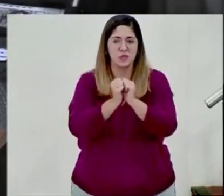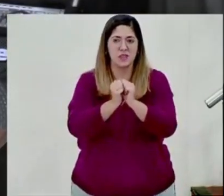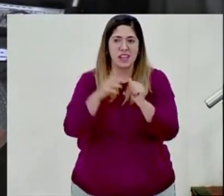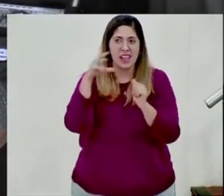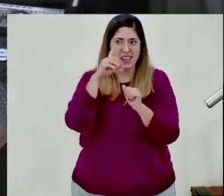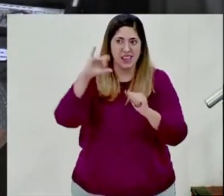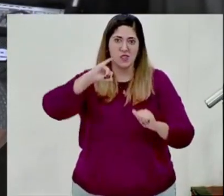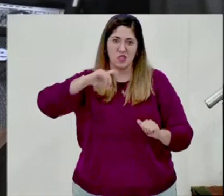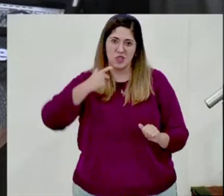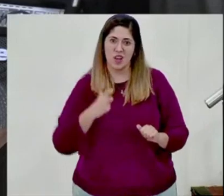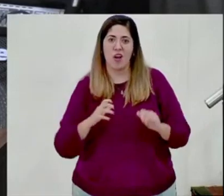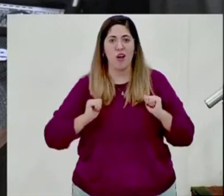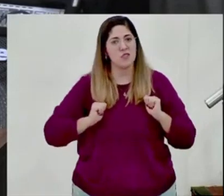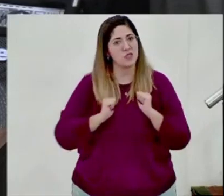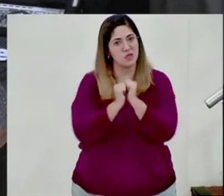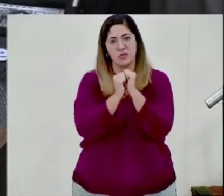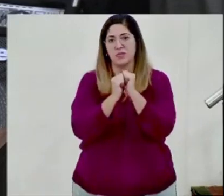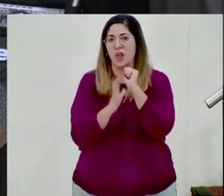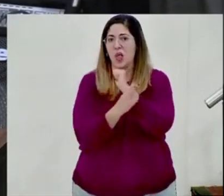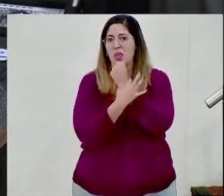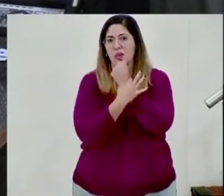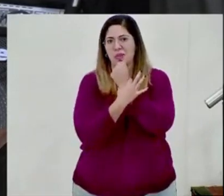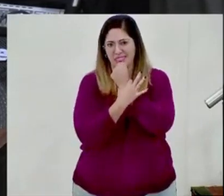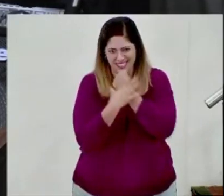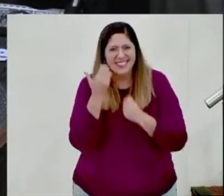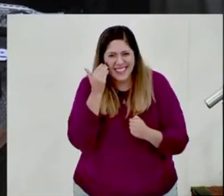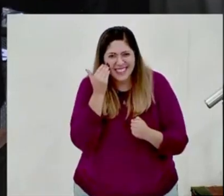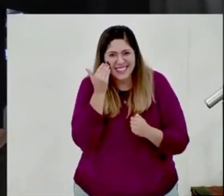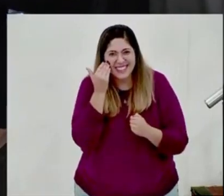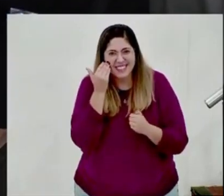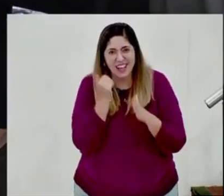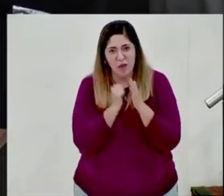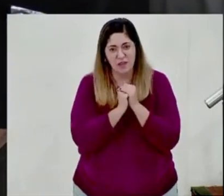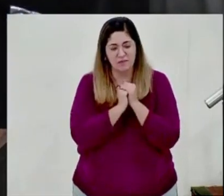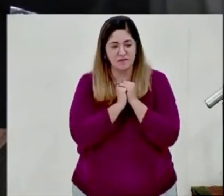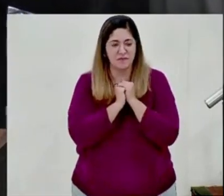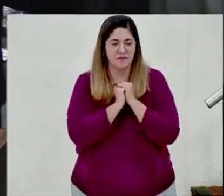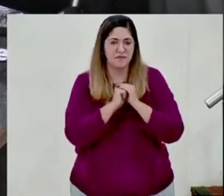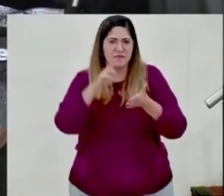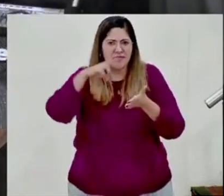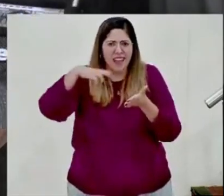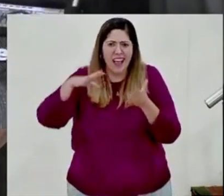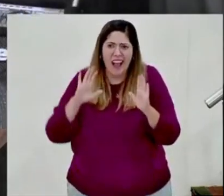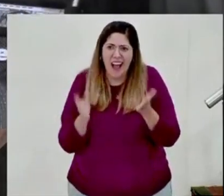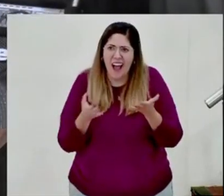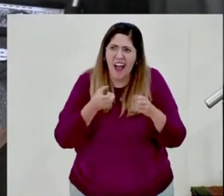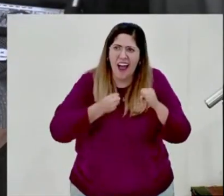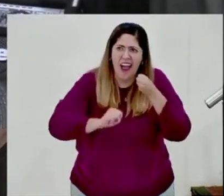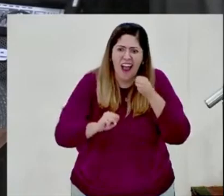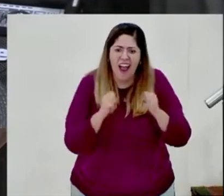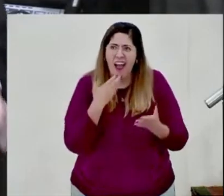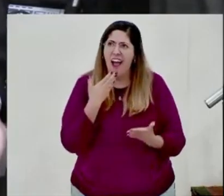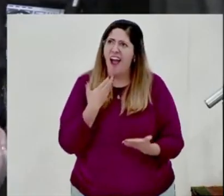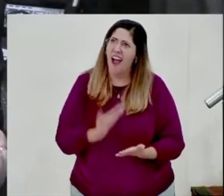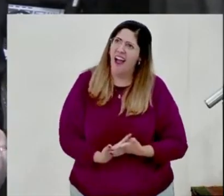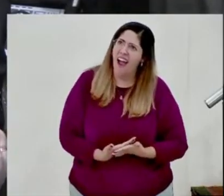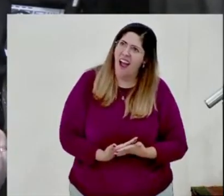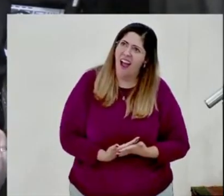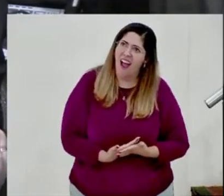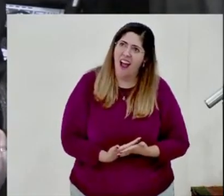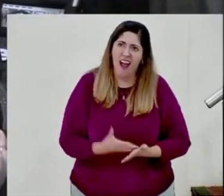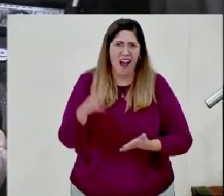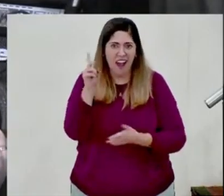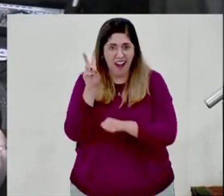é o nosso refúgio. É uma coisa, irmão, irmã, ler esse salmo e falar assim: Deus protege